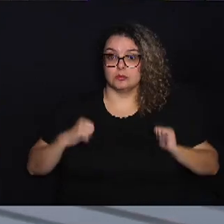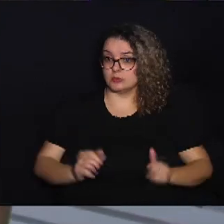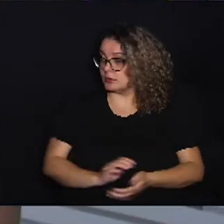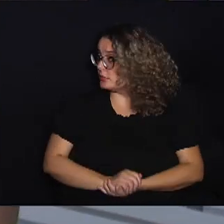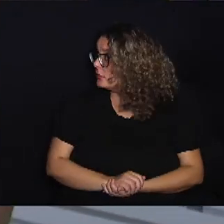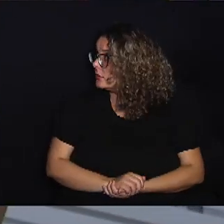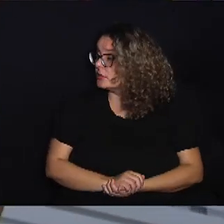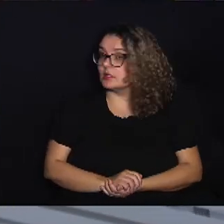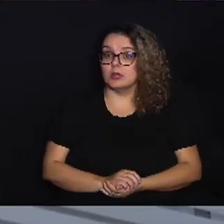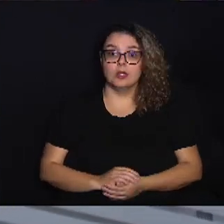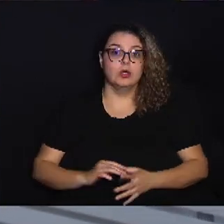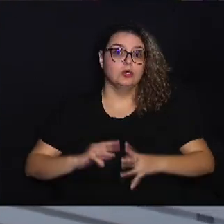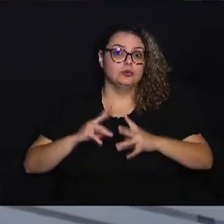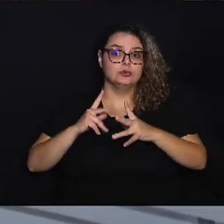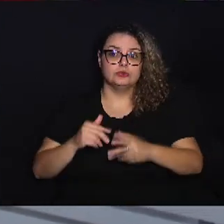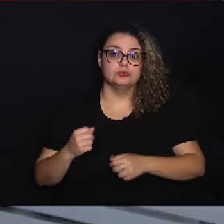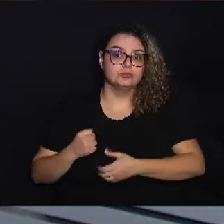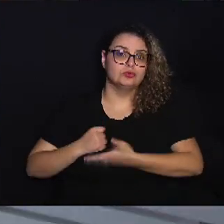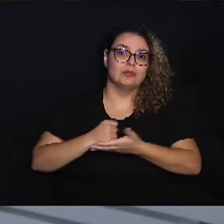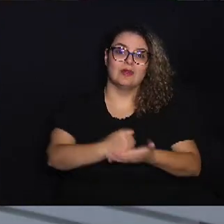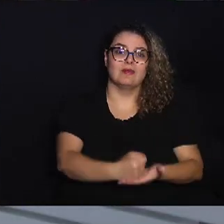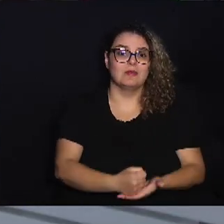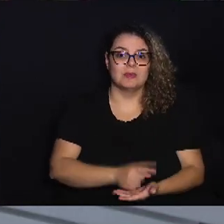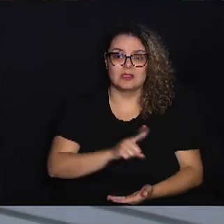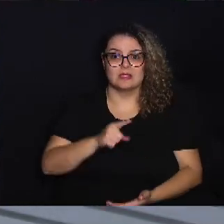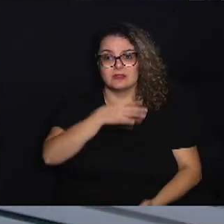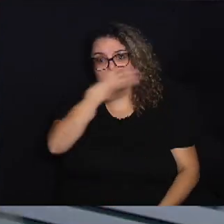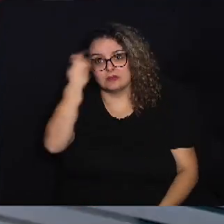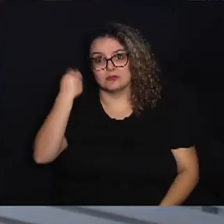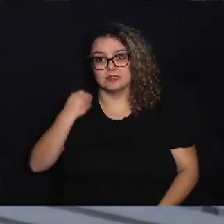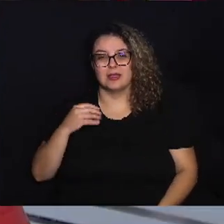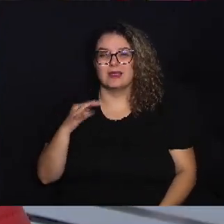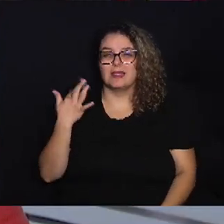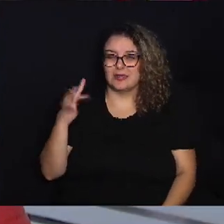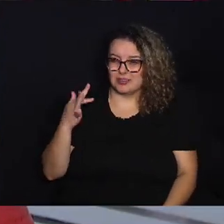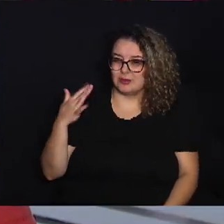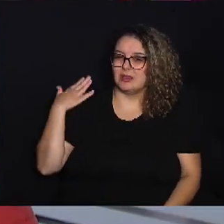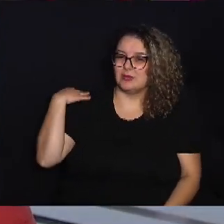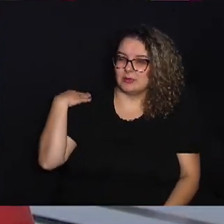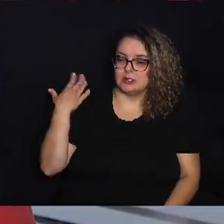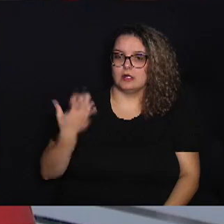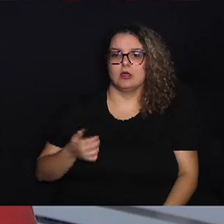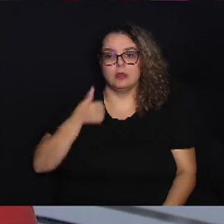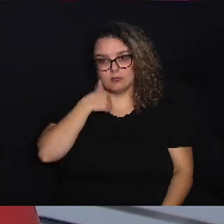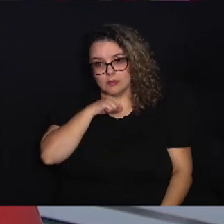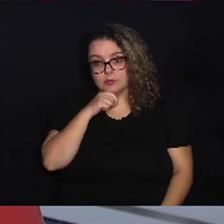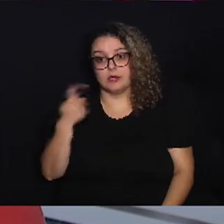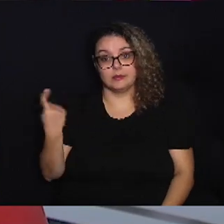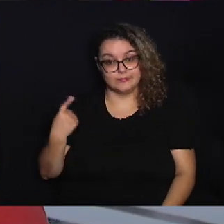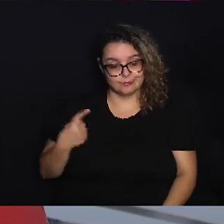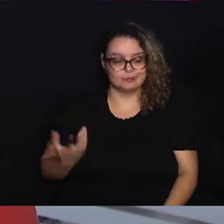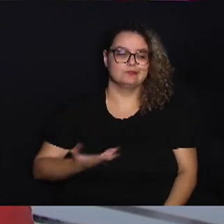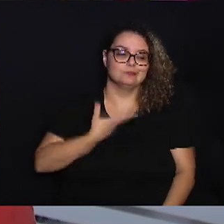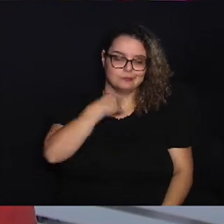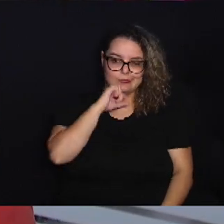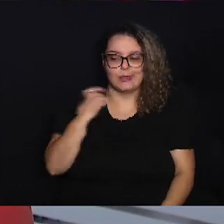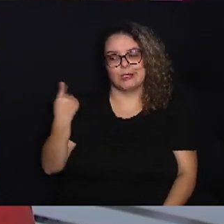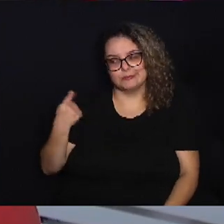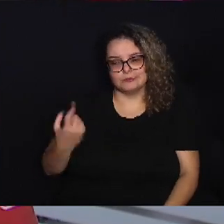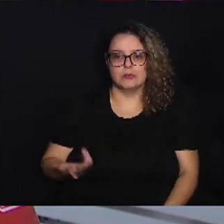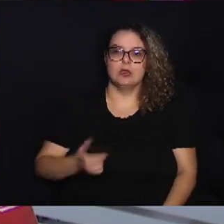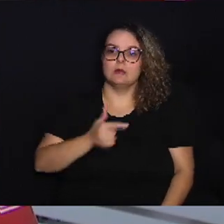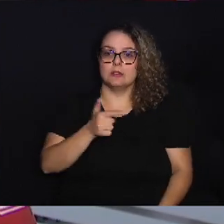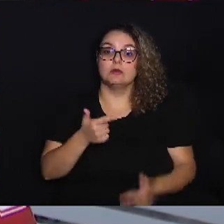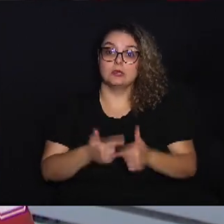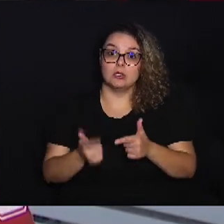tudo, né, para não ter risco de esquecer, e de vez em quando acabava doendo um pouco as costas. Minha mãe falava bastante, até meu pai falava bastante para não acabar tendo